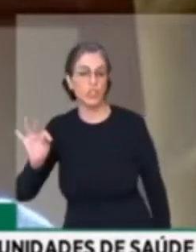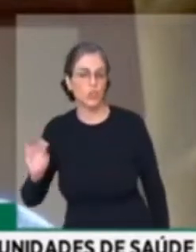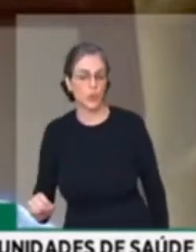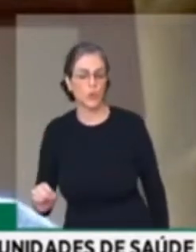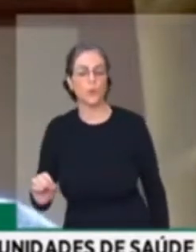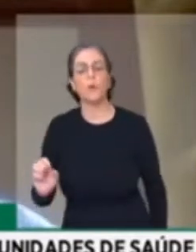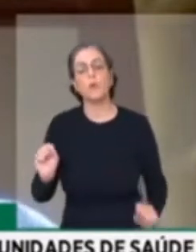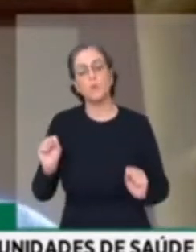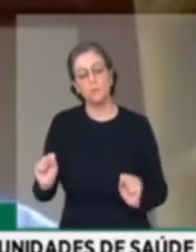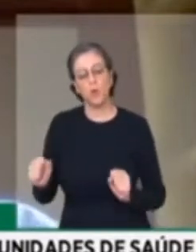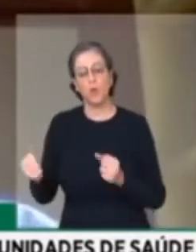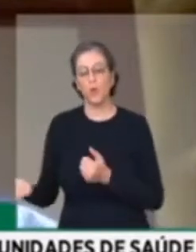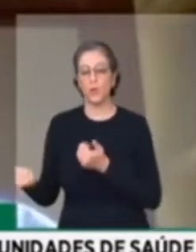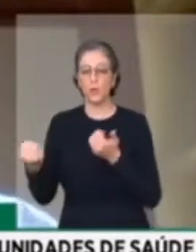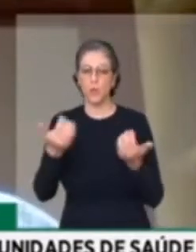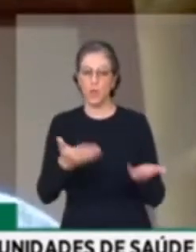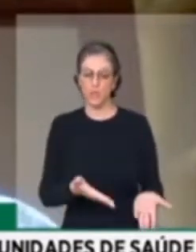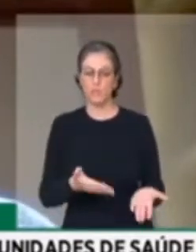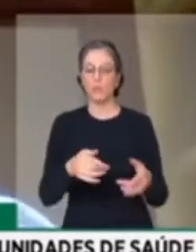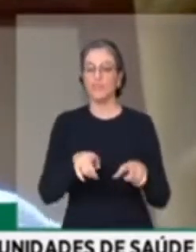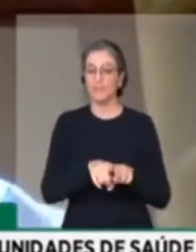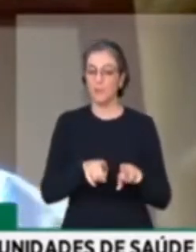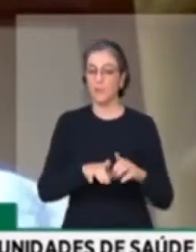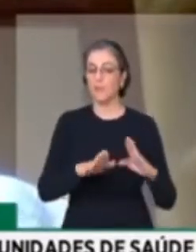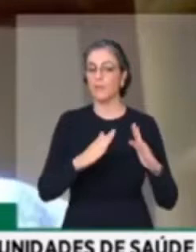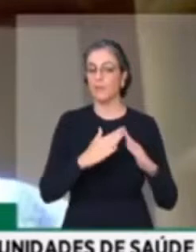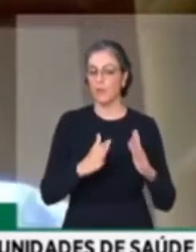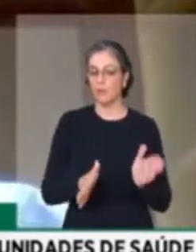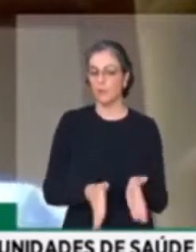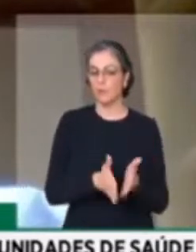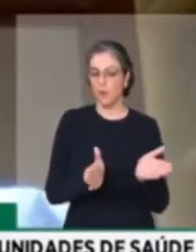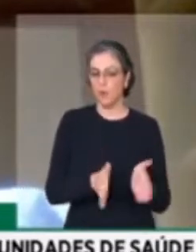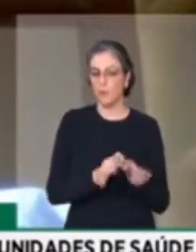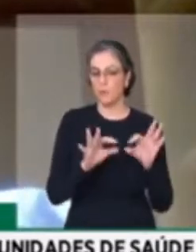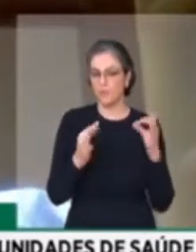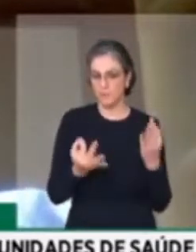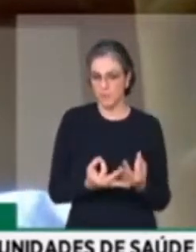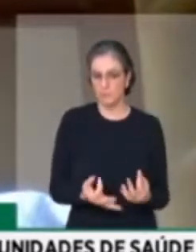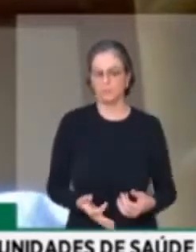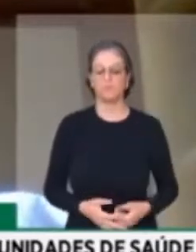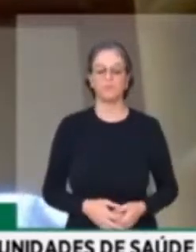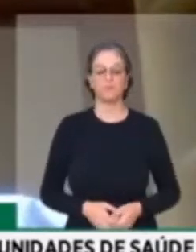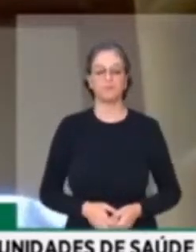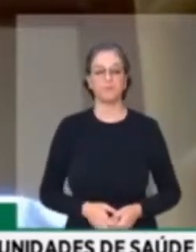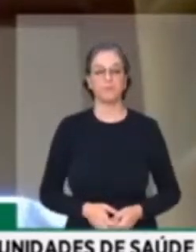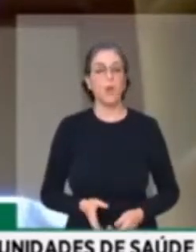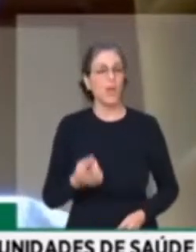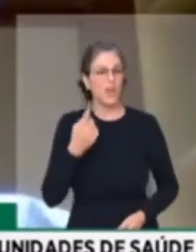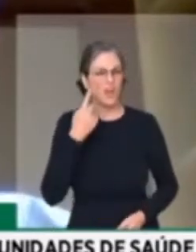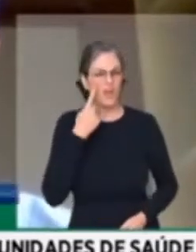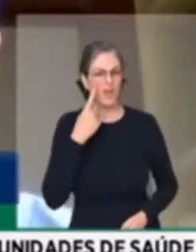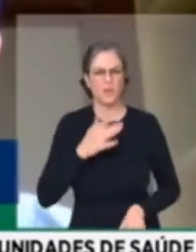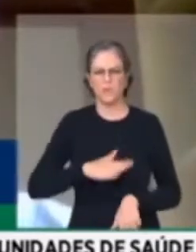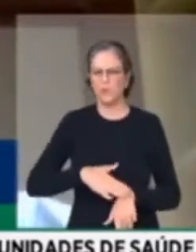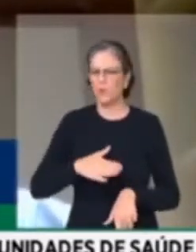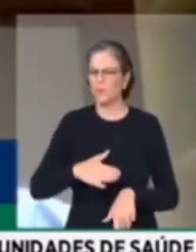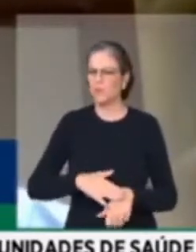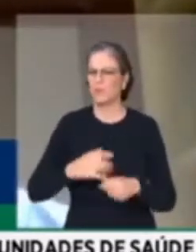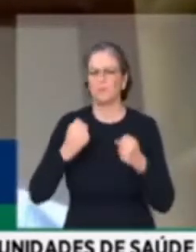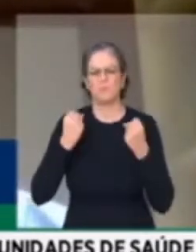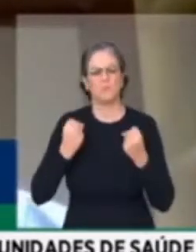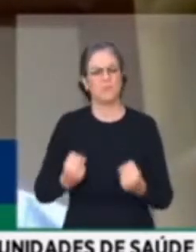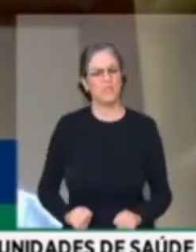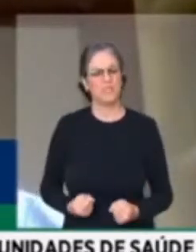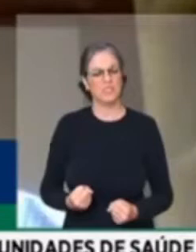créditos para as famílias de baixa renda. Veja só, nós estamos num momento terrível. Eu acho que todos